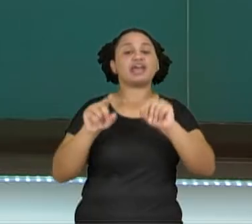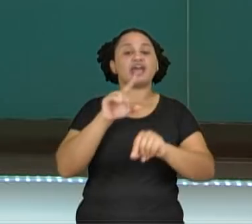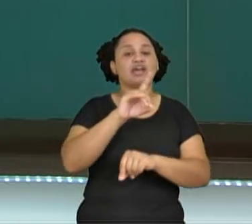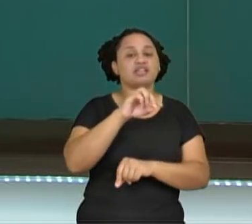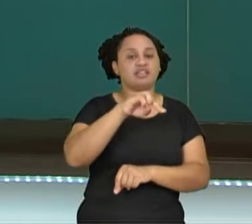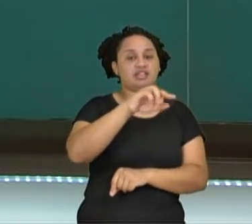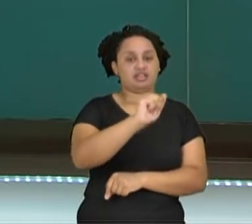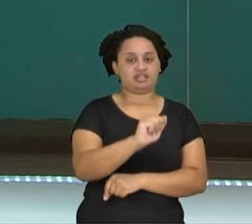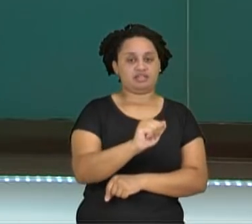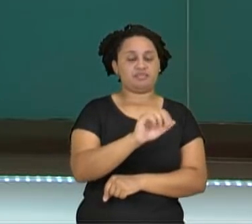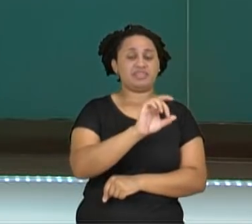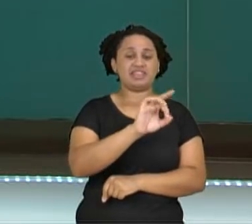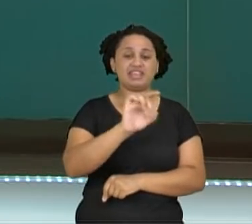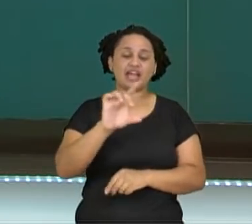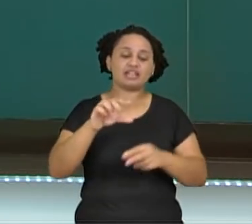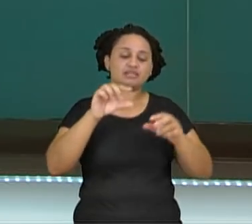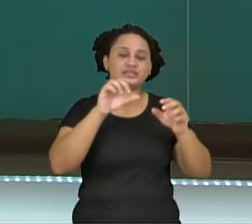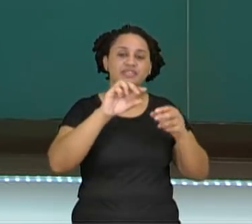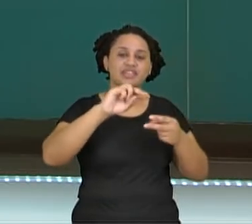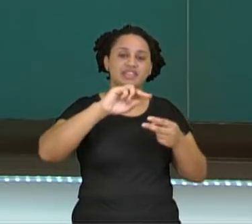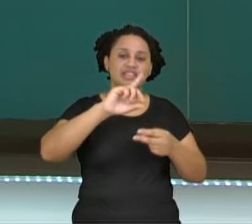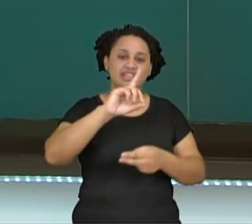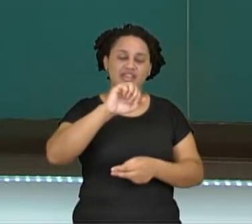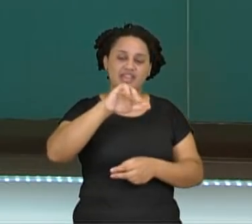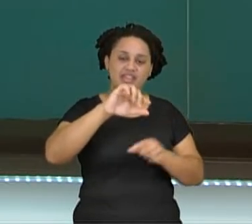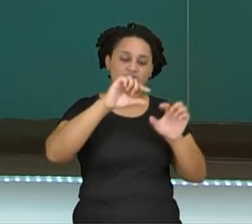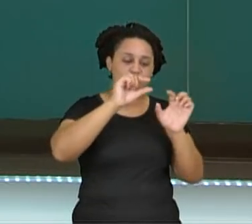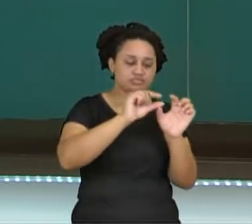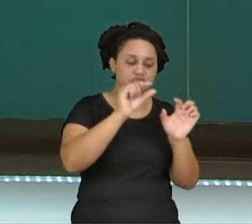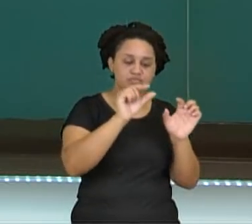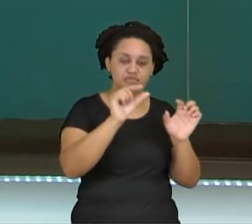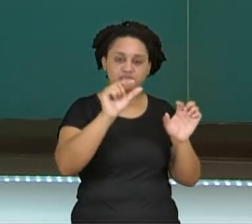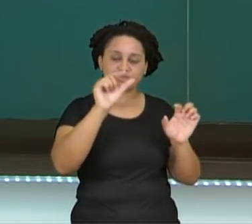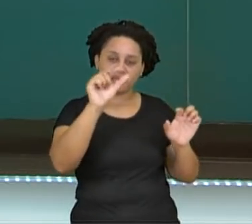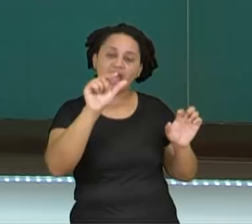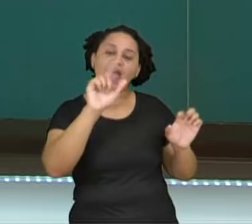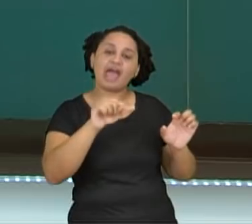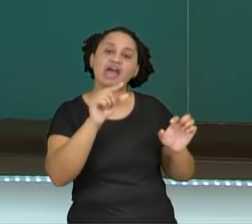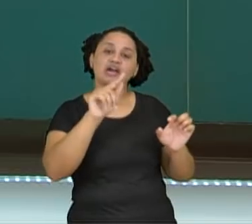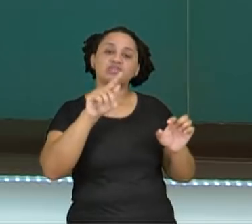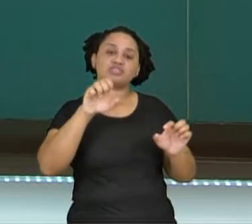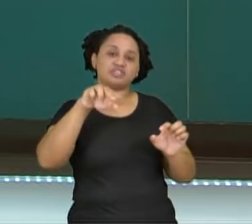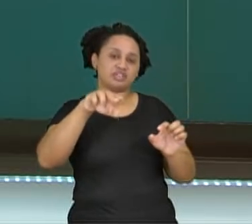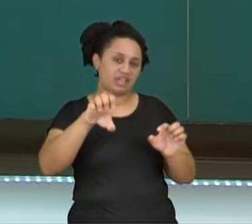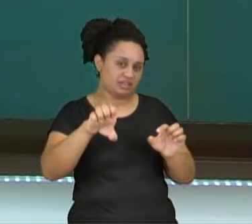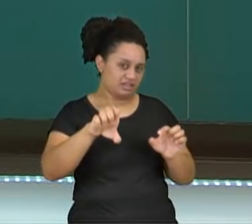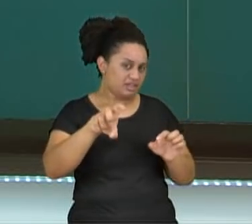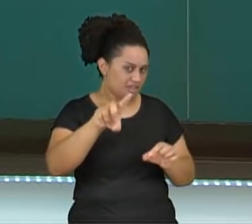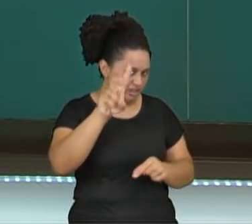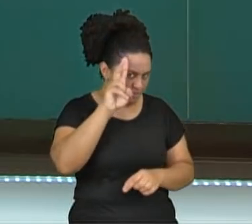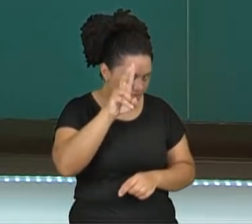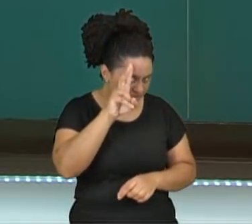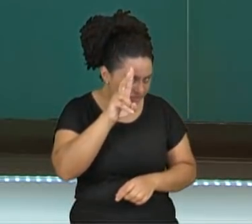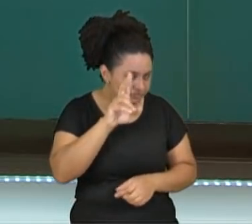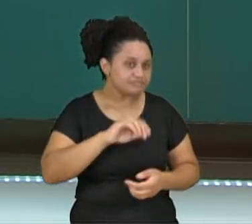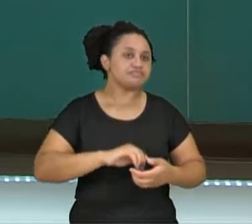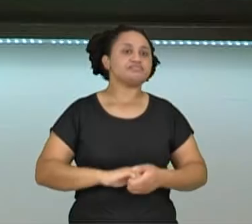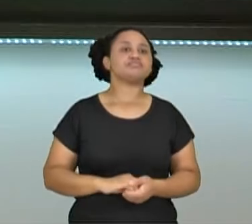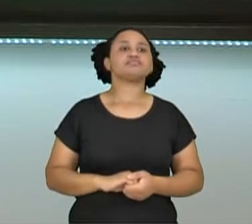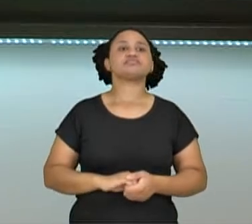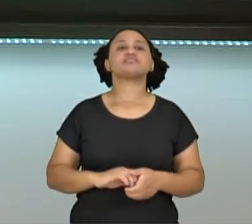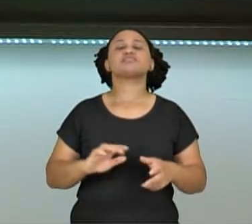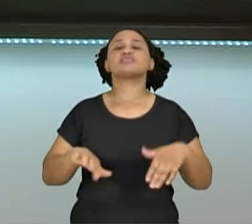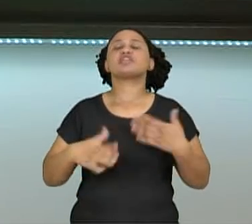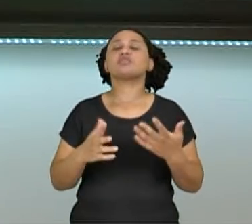E cada trecho de DNA com uma receita específica a gente chama de gene. Conseguiu relembrar? Espero que sim. Então, aqui,